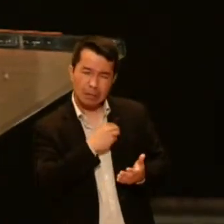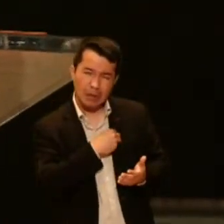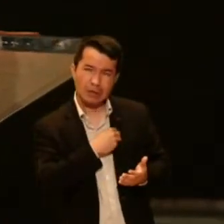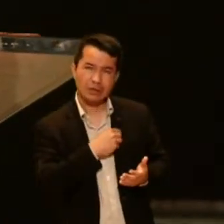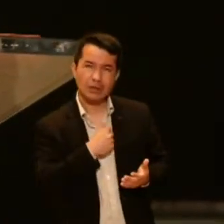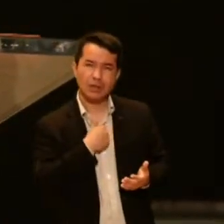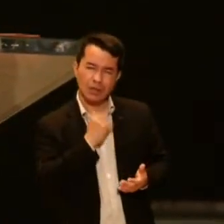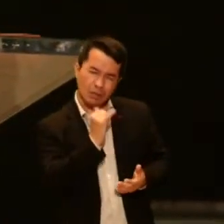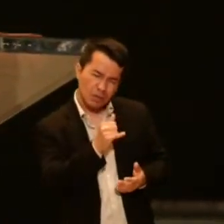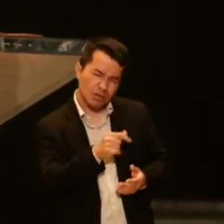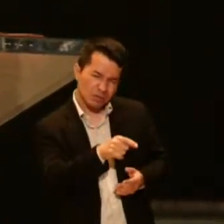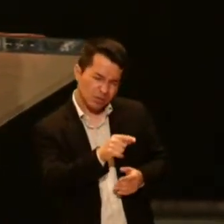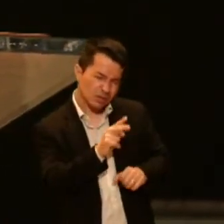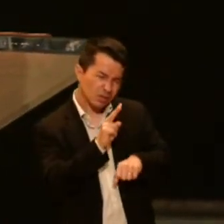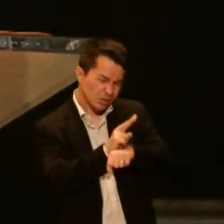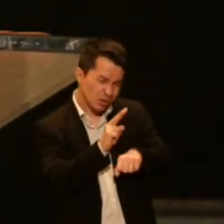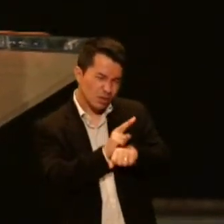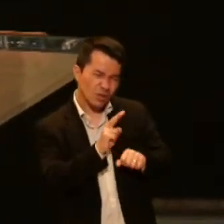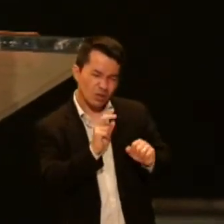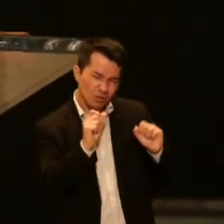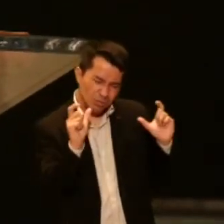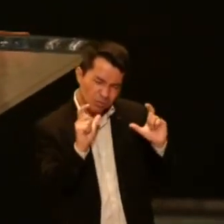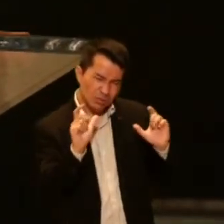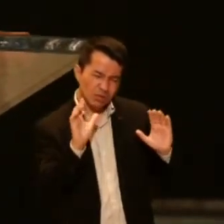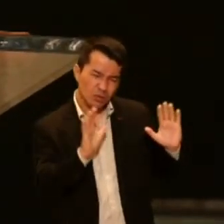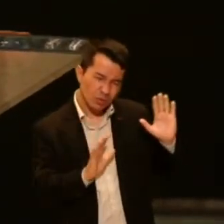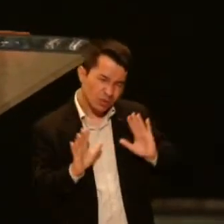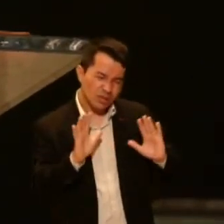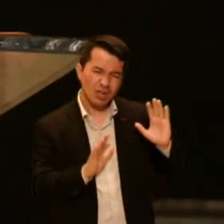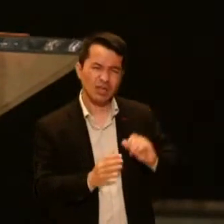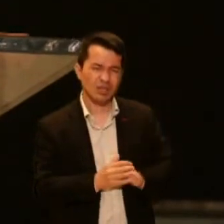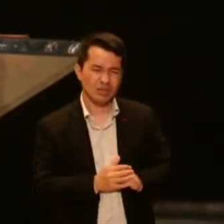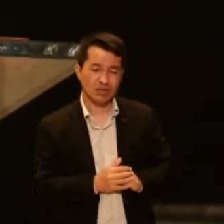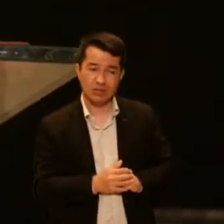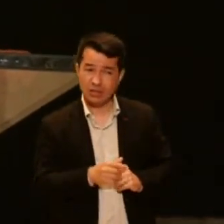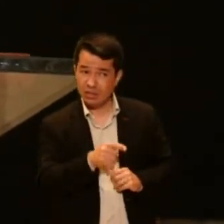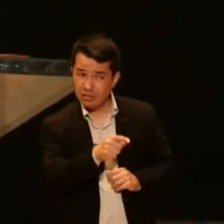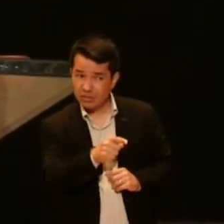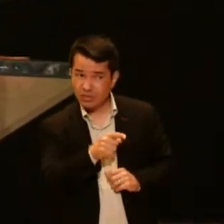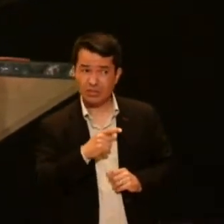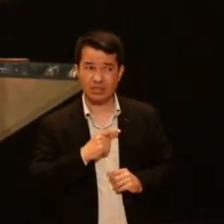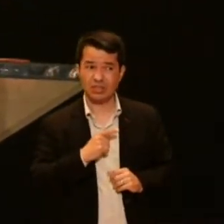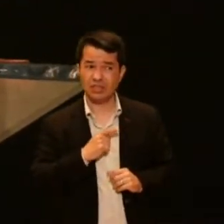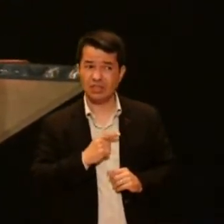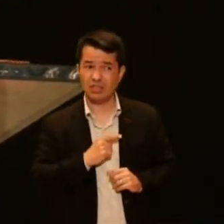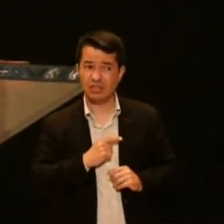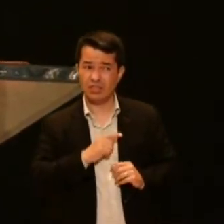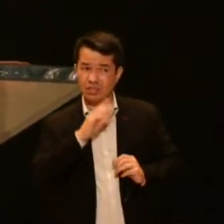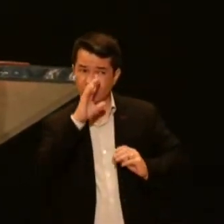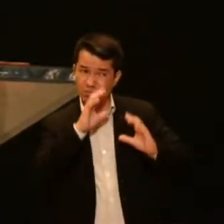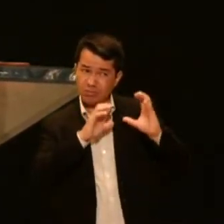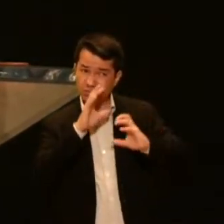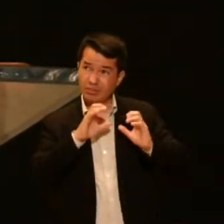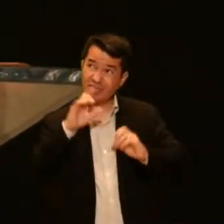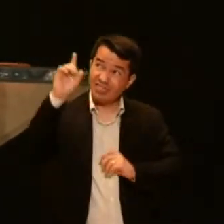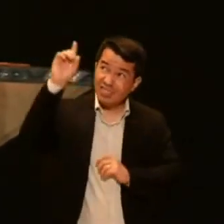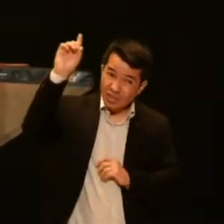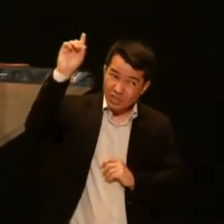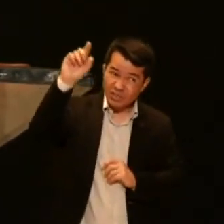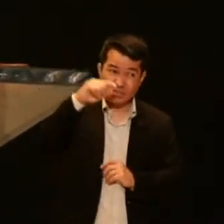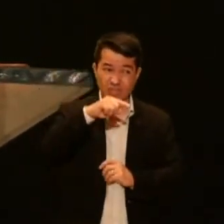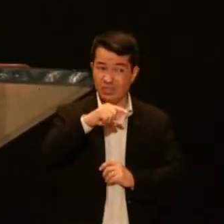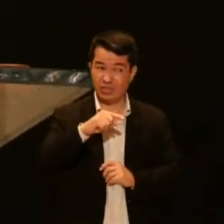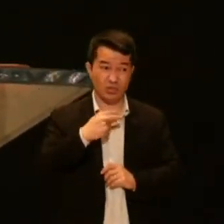dizia: toma cuidado, porque quando a gente luta com Deus, não tem como a gente